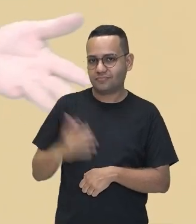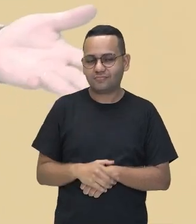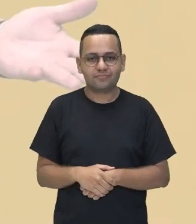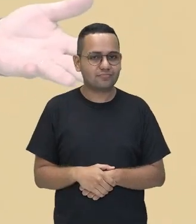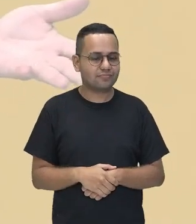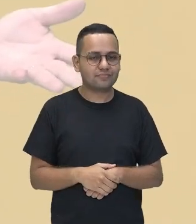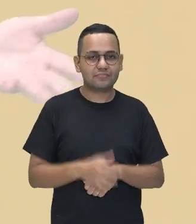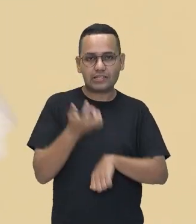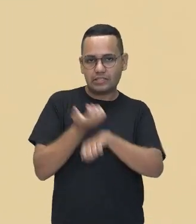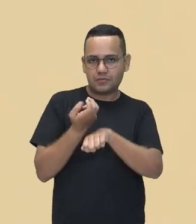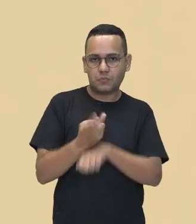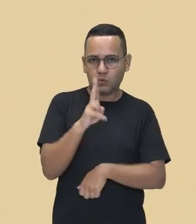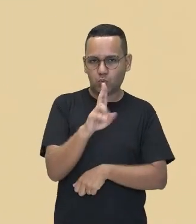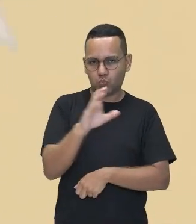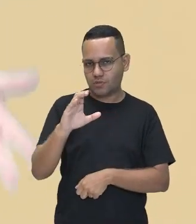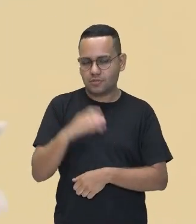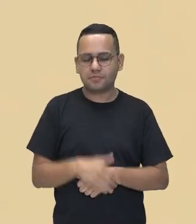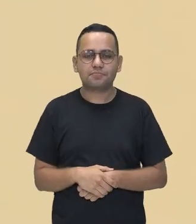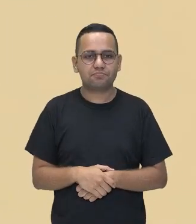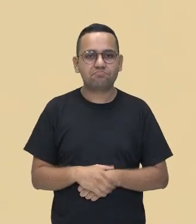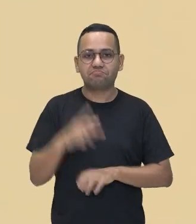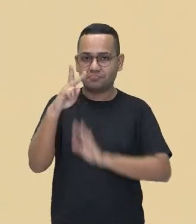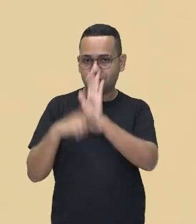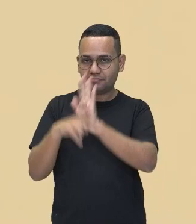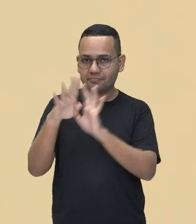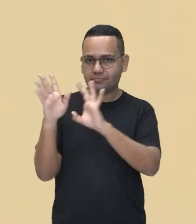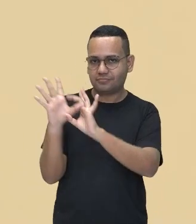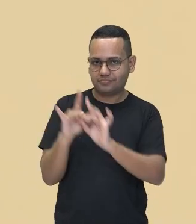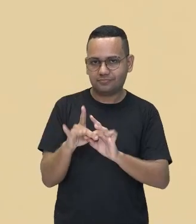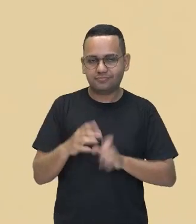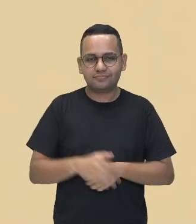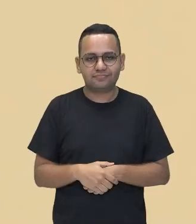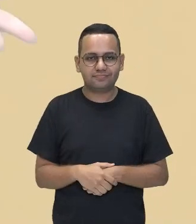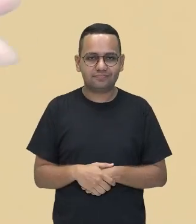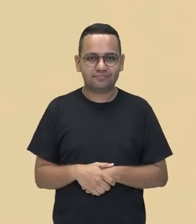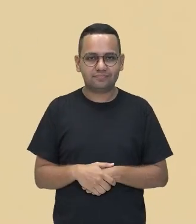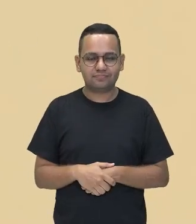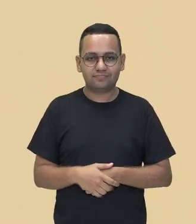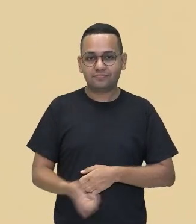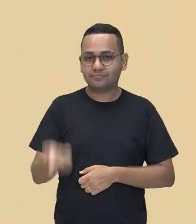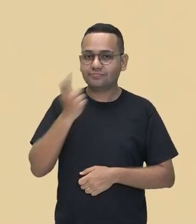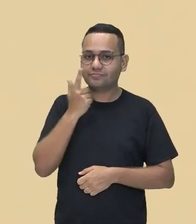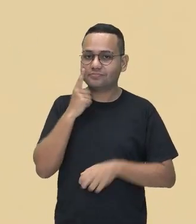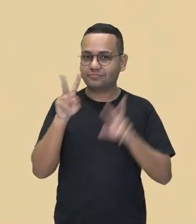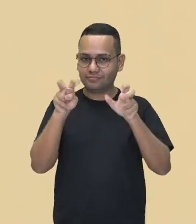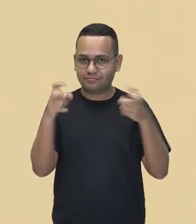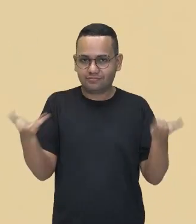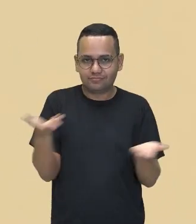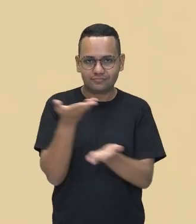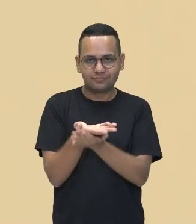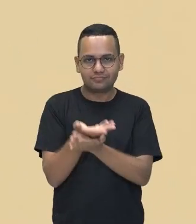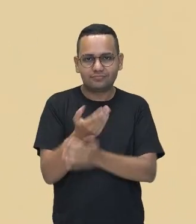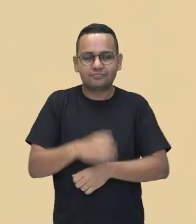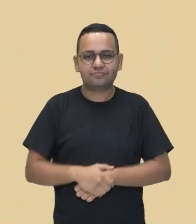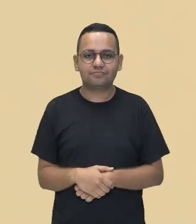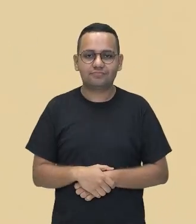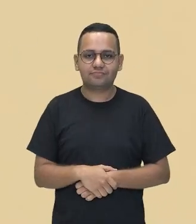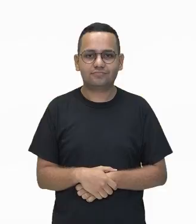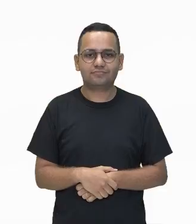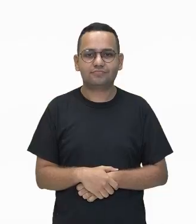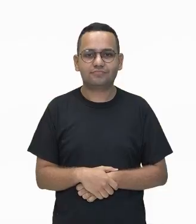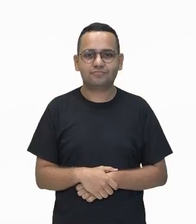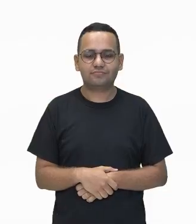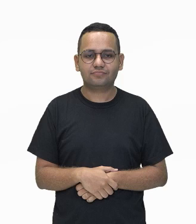da Unidade Comum e dos projetos integradores. Acompanhe comigo, então, aí o objeto de conhecimento da nossa